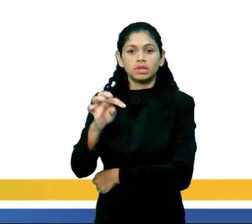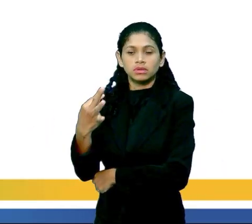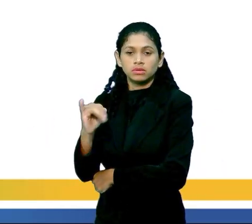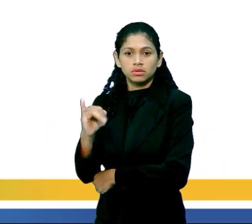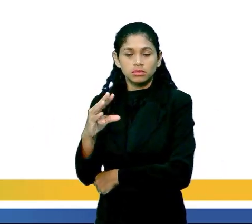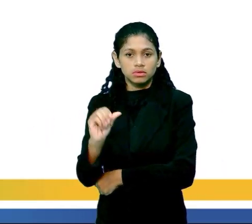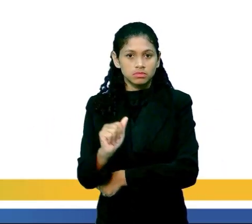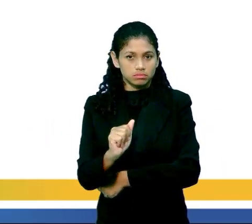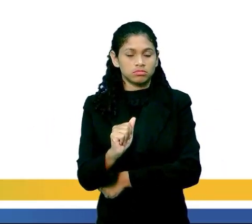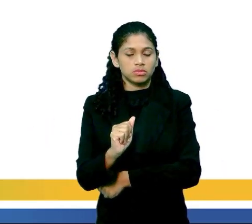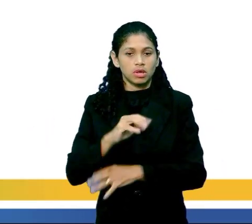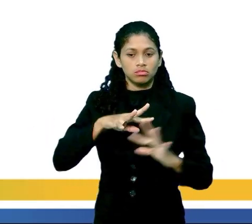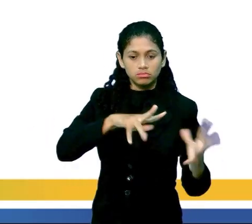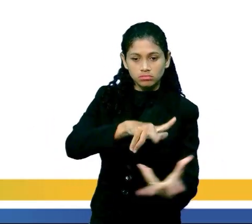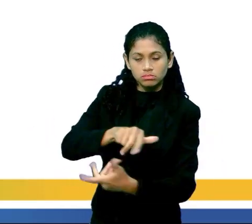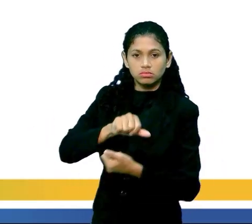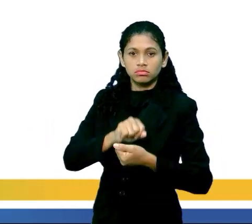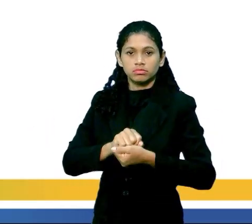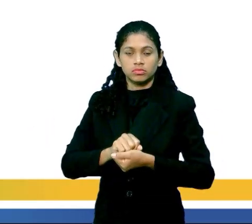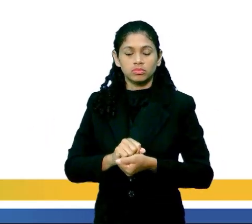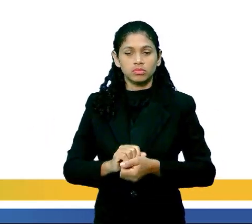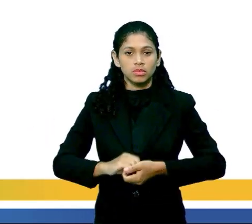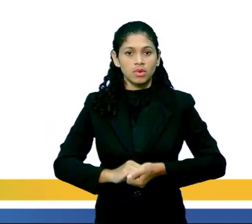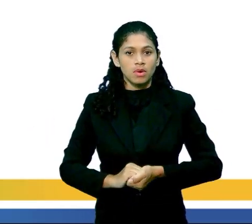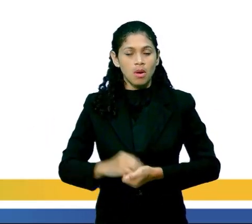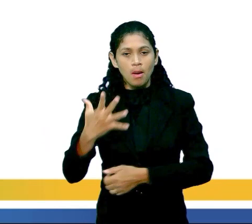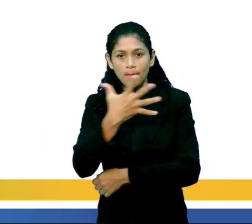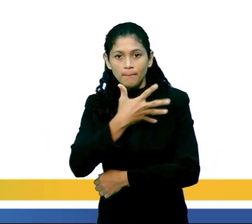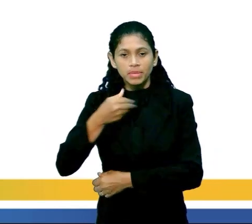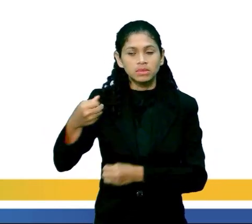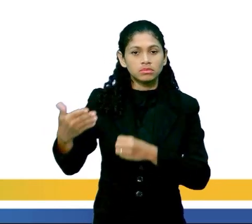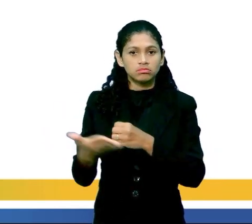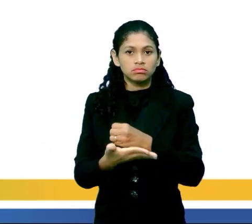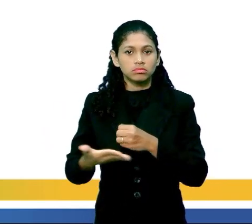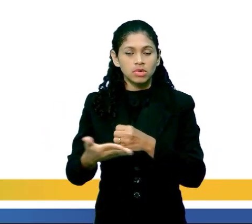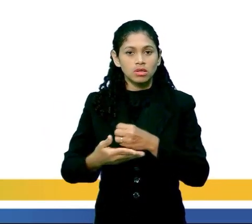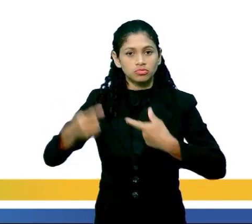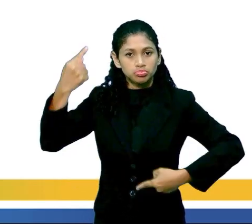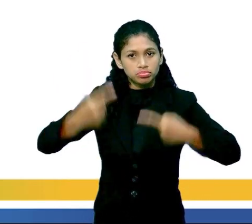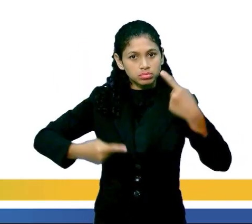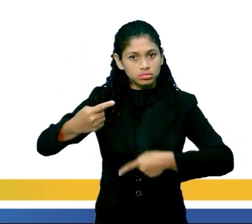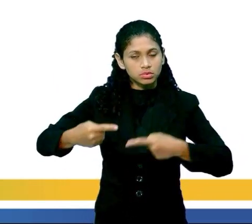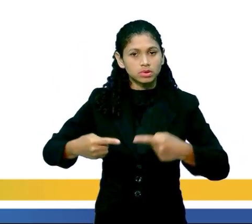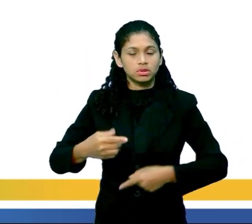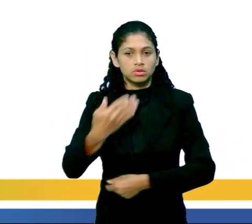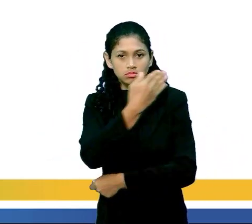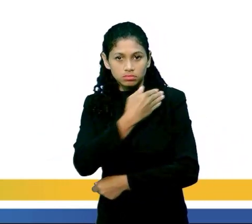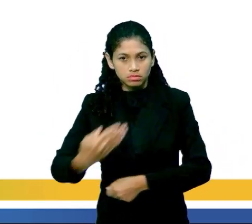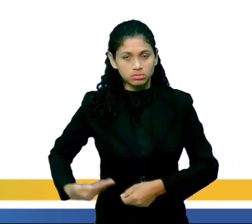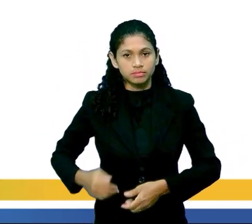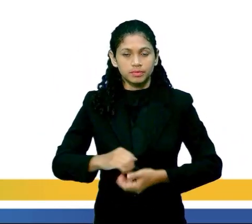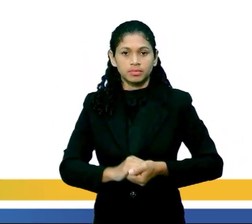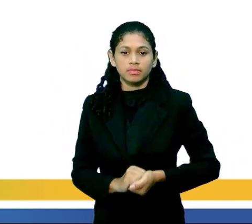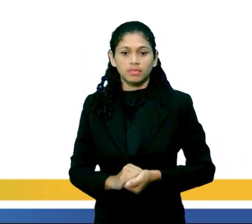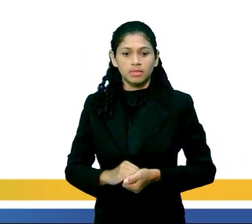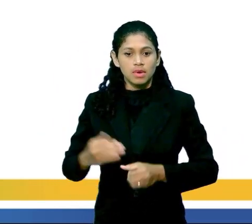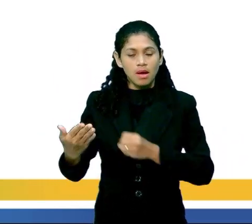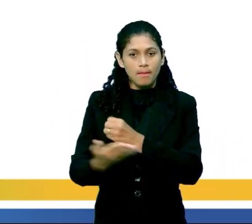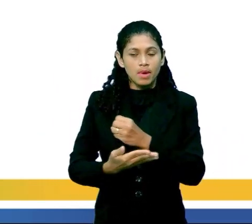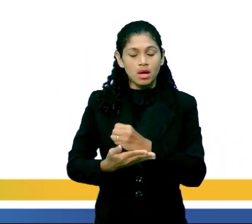mundial. O melhor fundamento para as políticas públicas. A base para uma